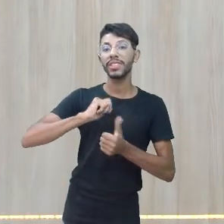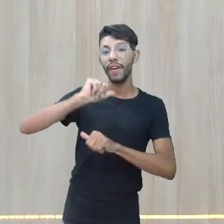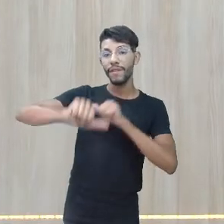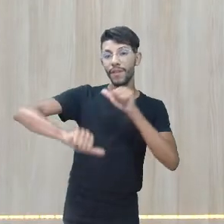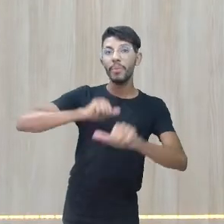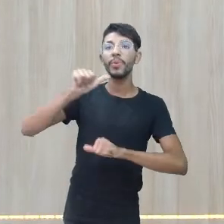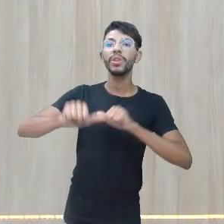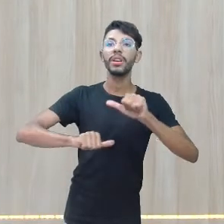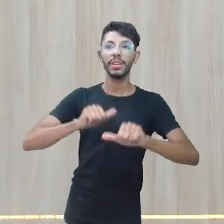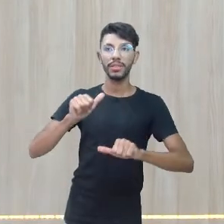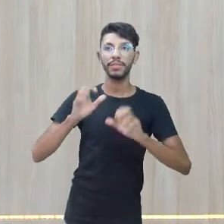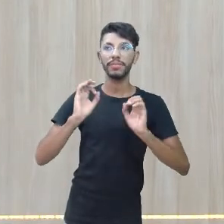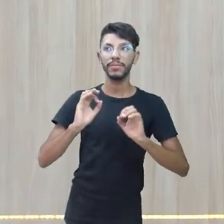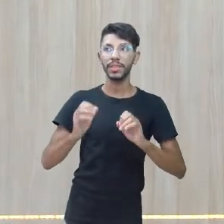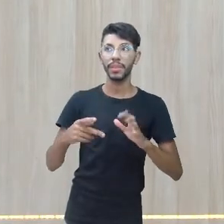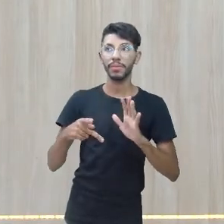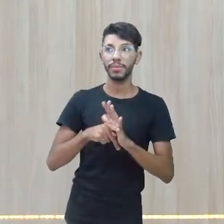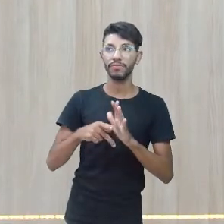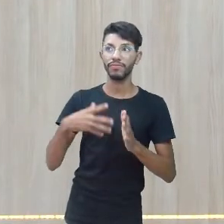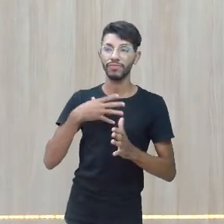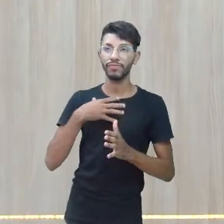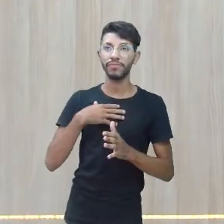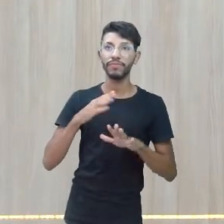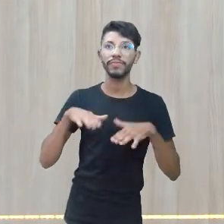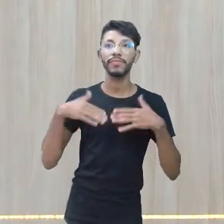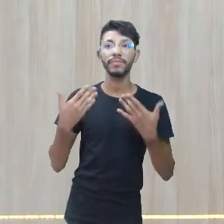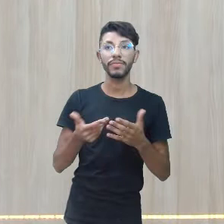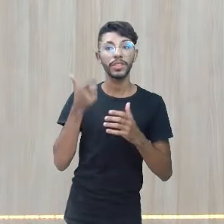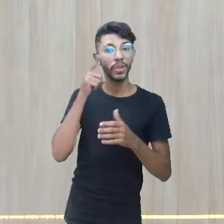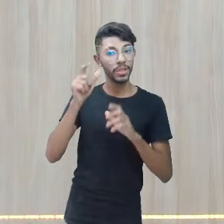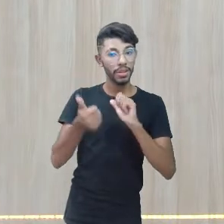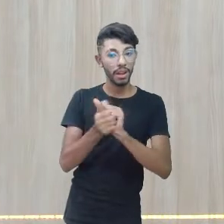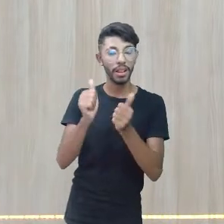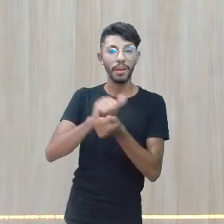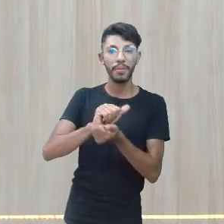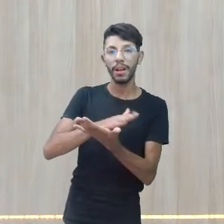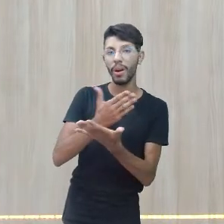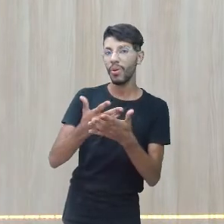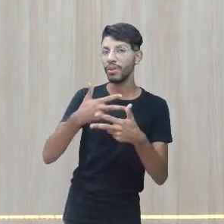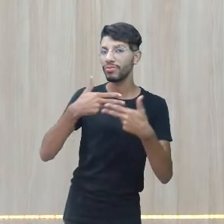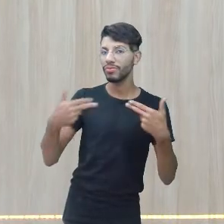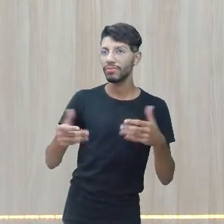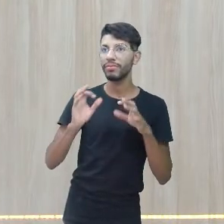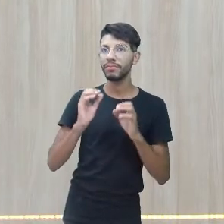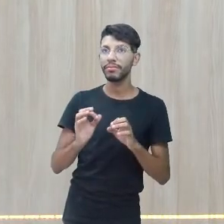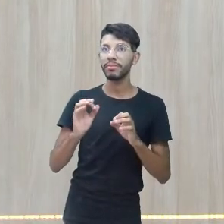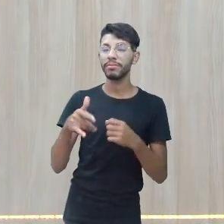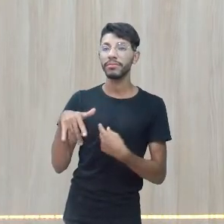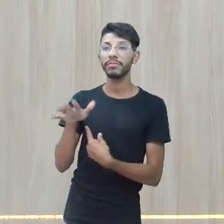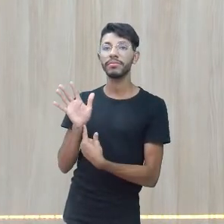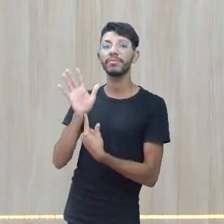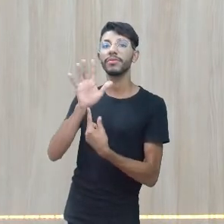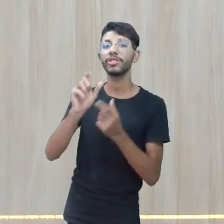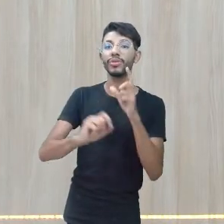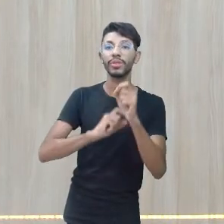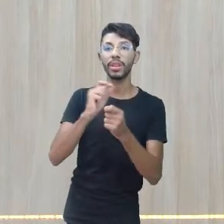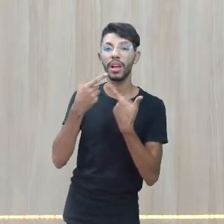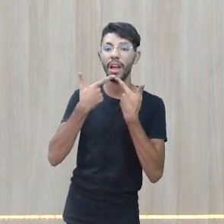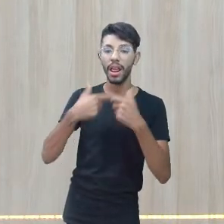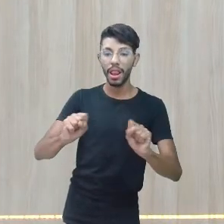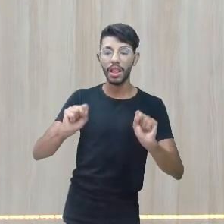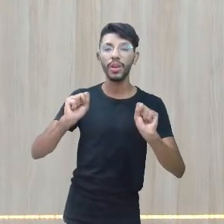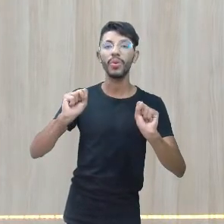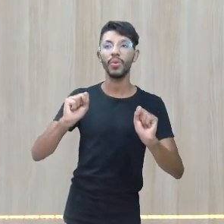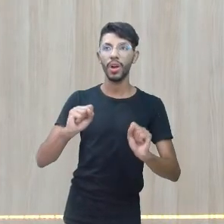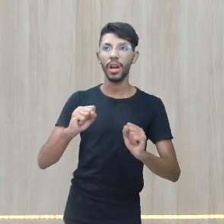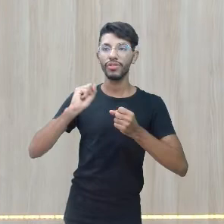mudança, não é? No formato. Ele adaptou algumas coisas e traz aí agora uma linguagem